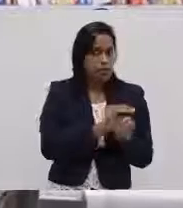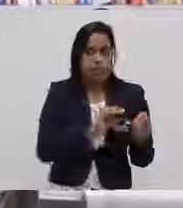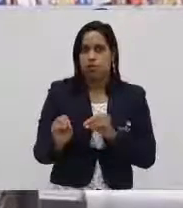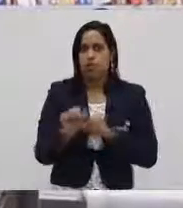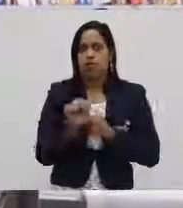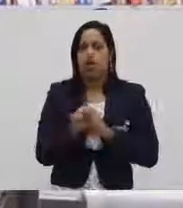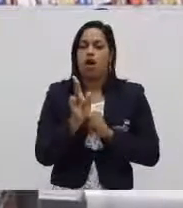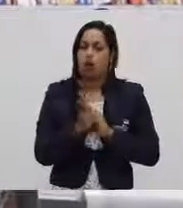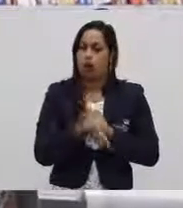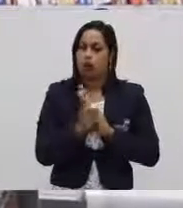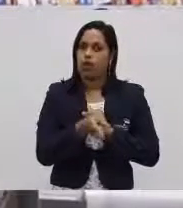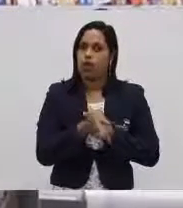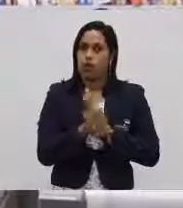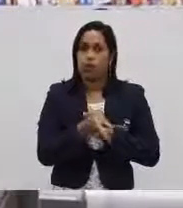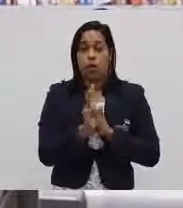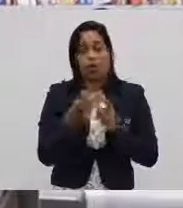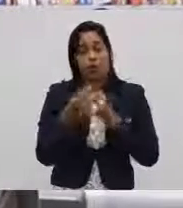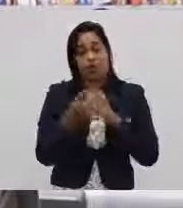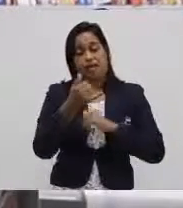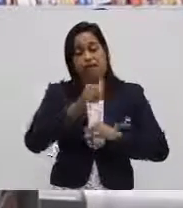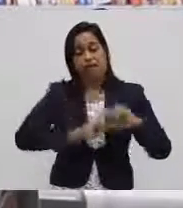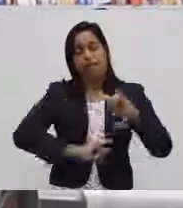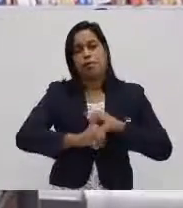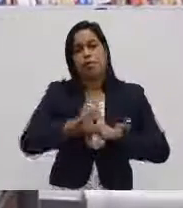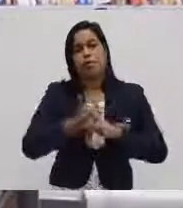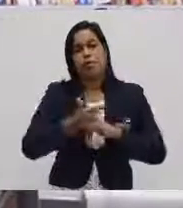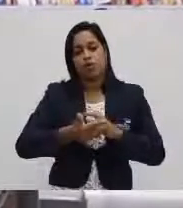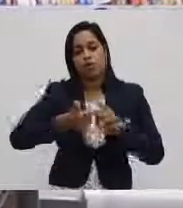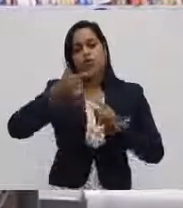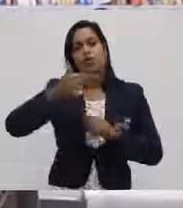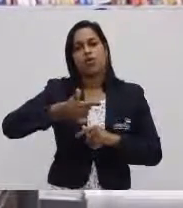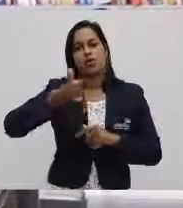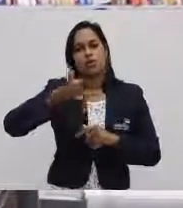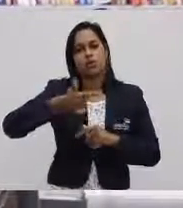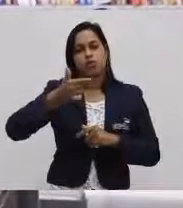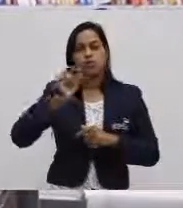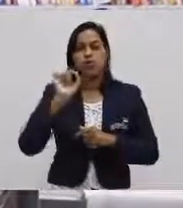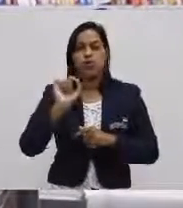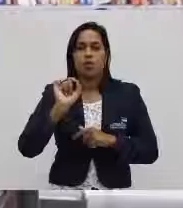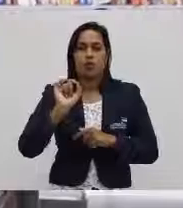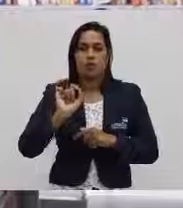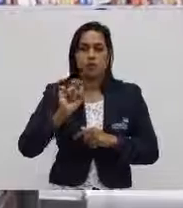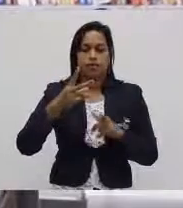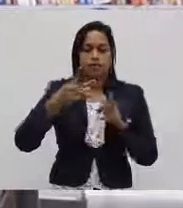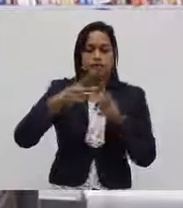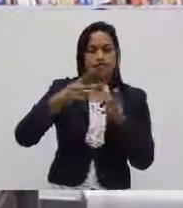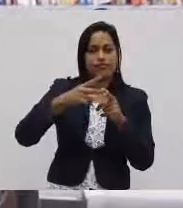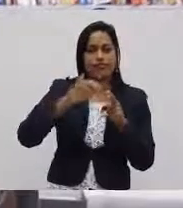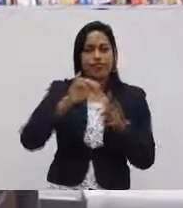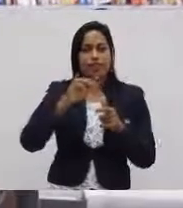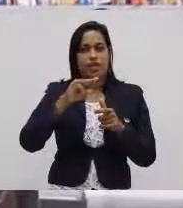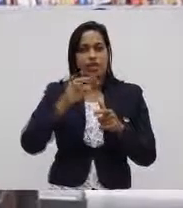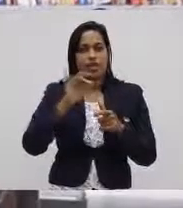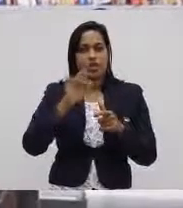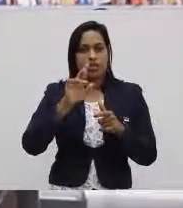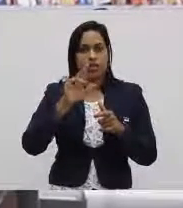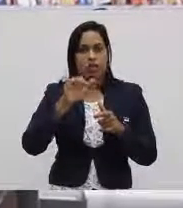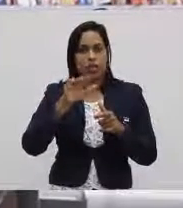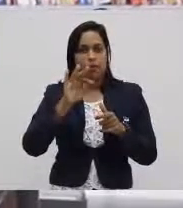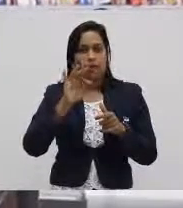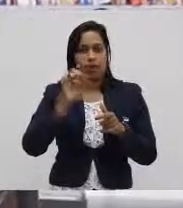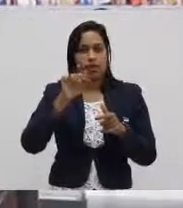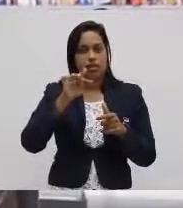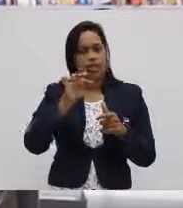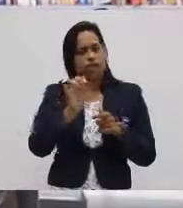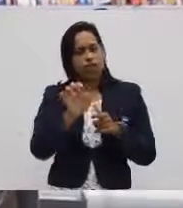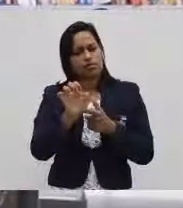produto. O segundo tipo de sistema de produção é o intermitente, onde as situações intermitentes de produção